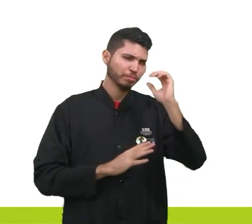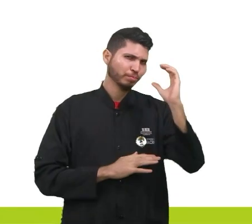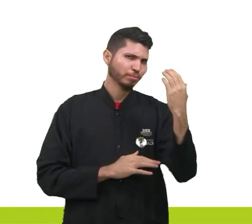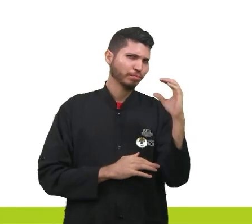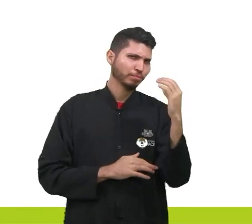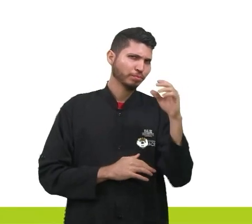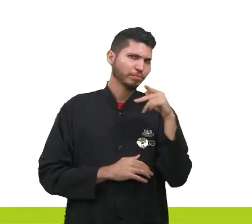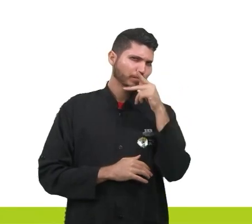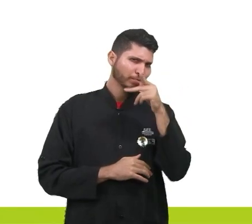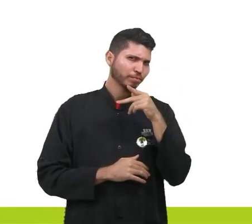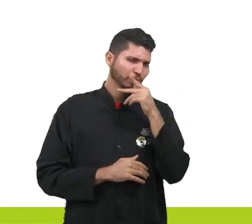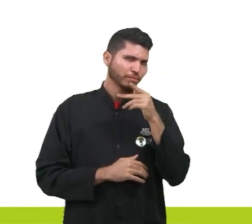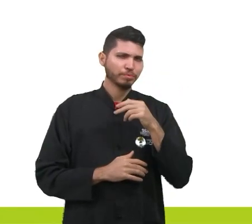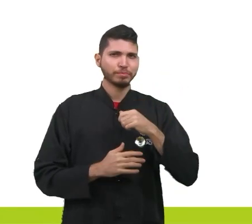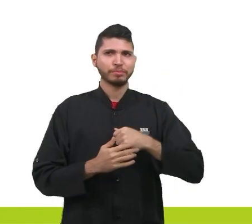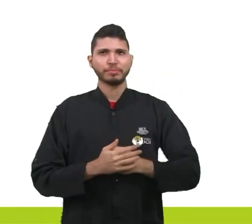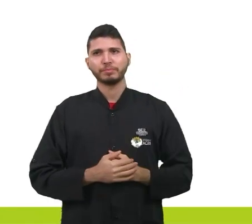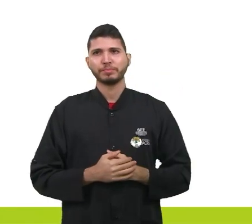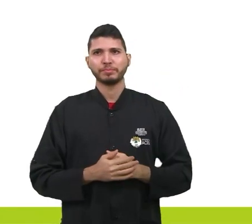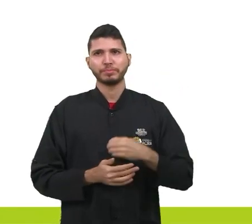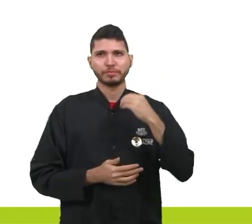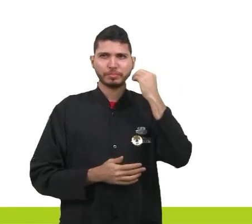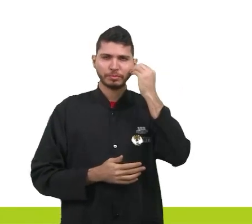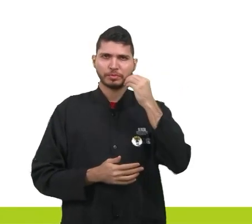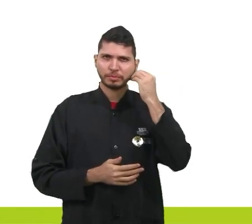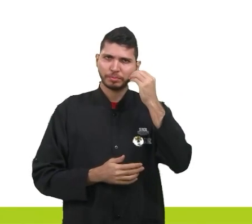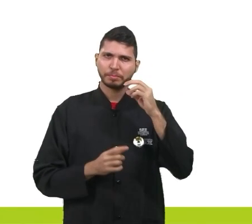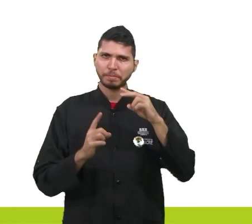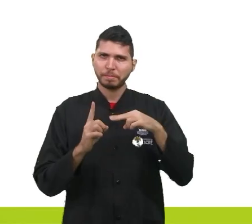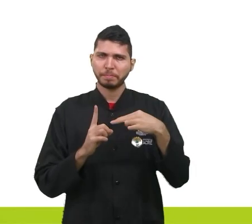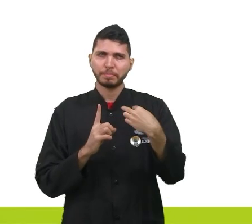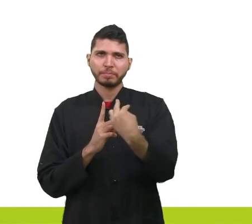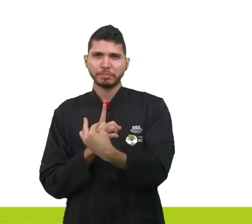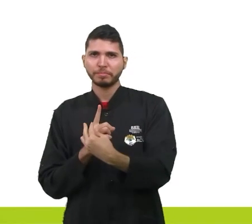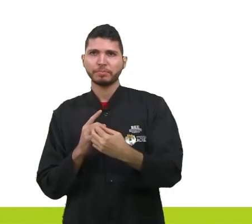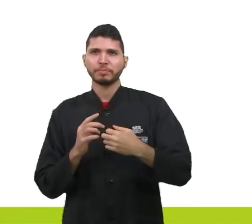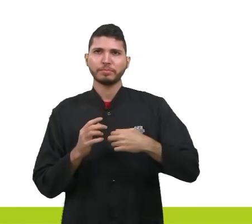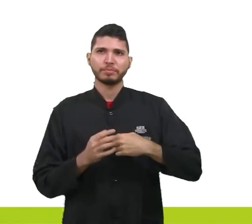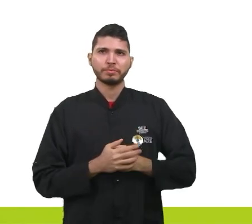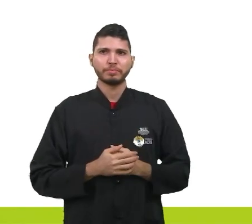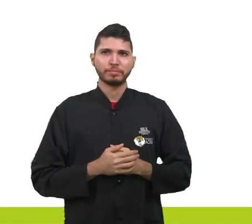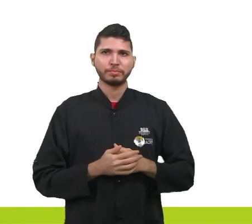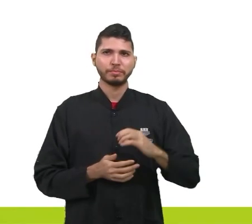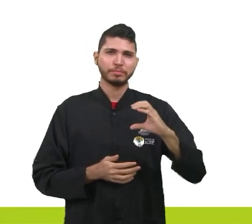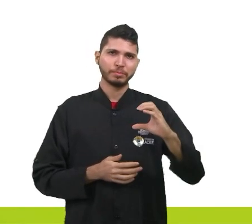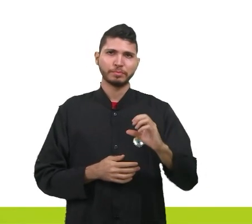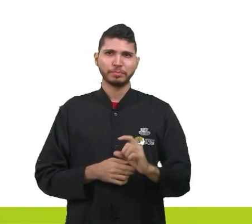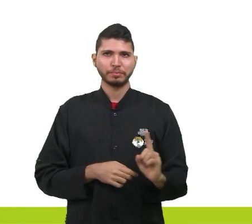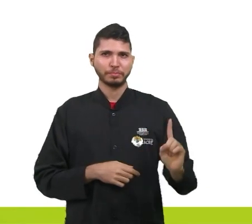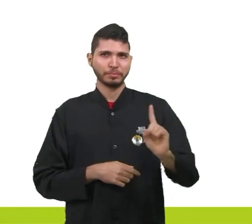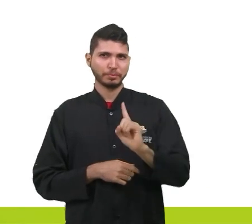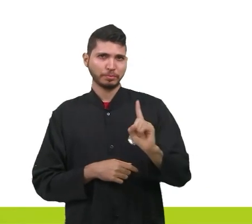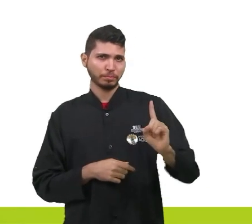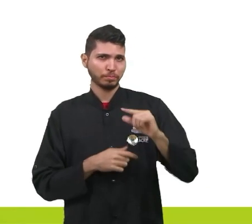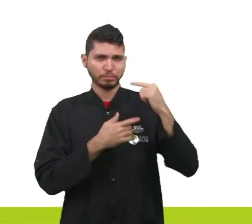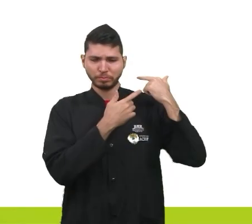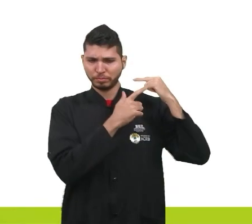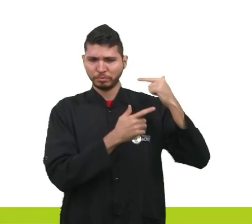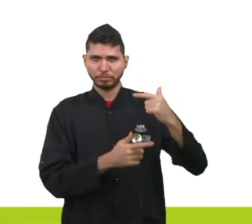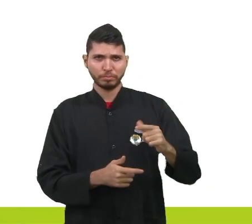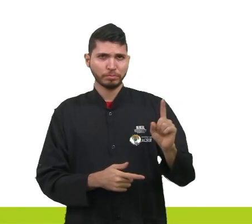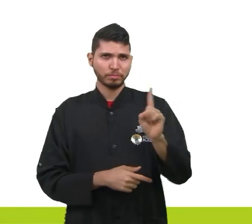isso? Experiência perceptiva. C, negação das tradições. Não, o texto